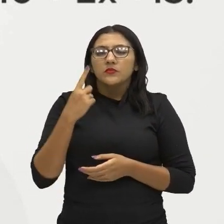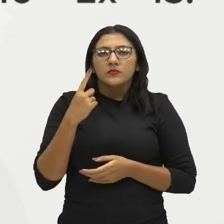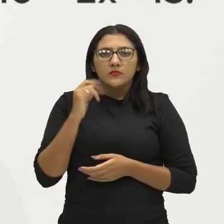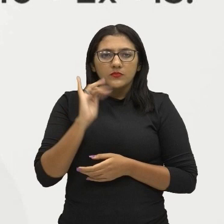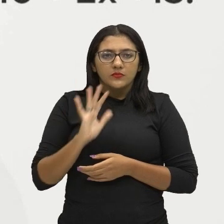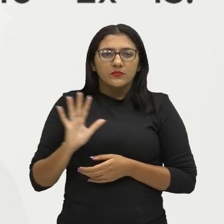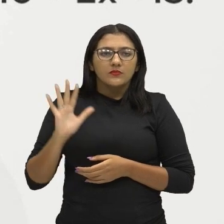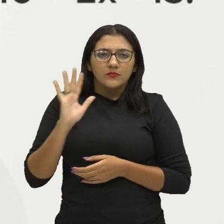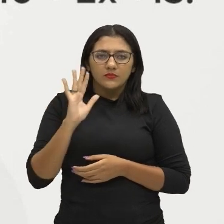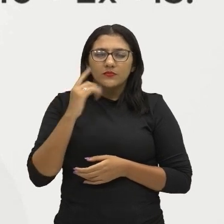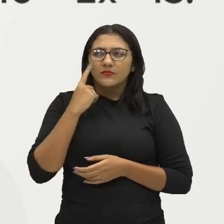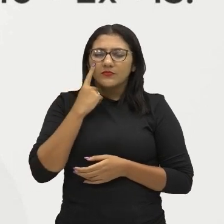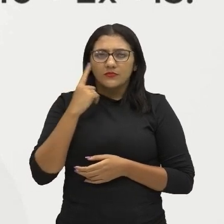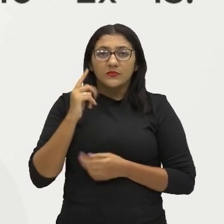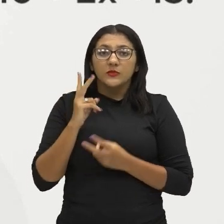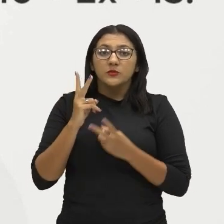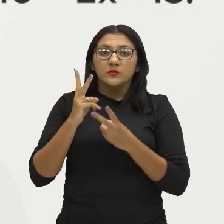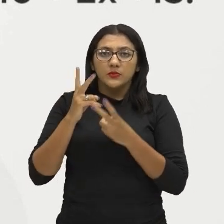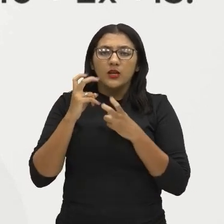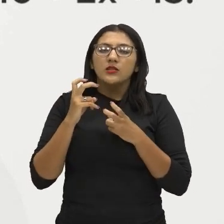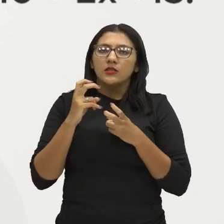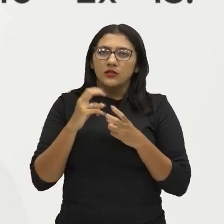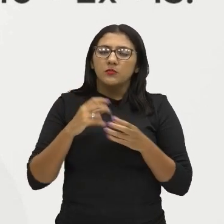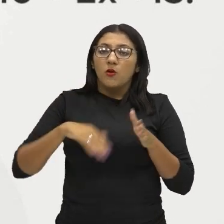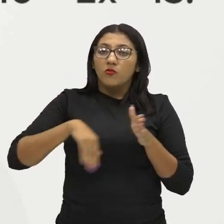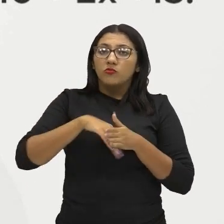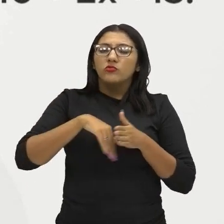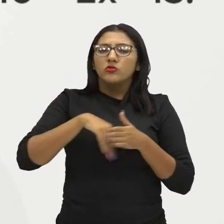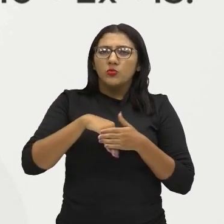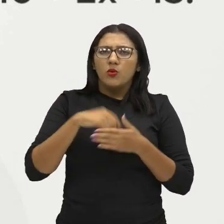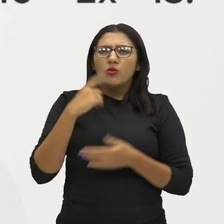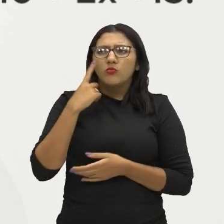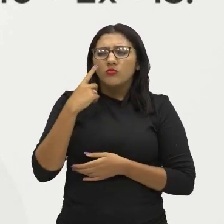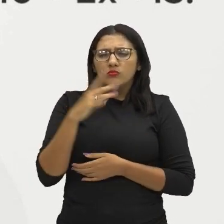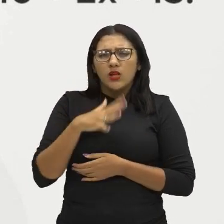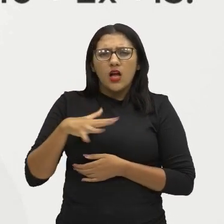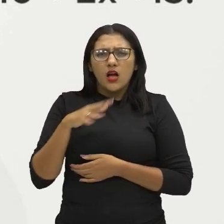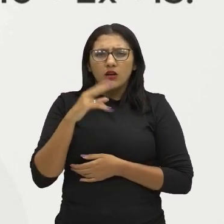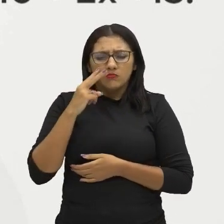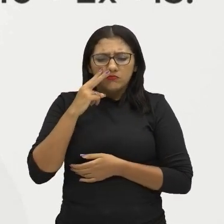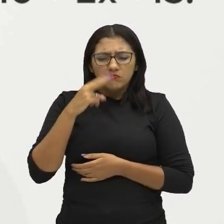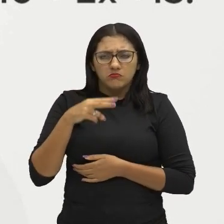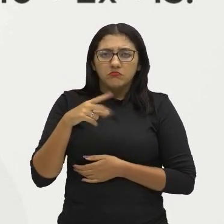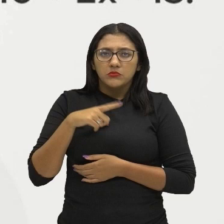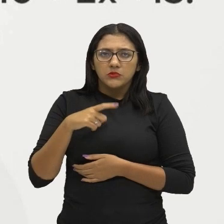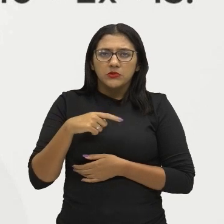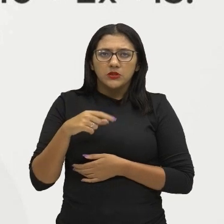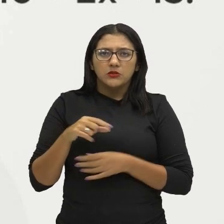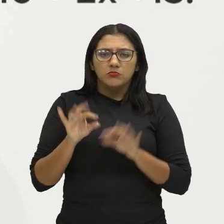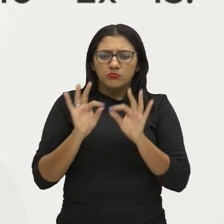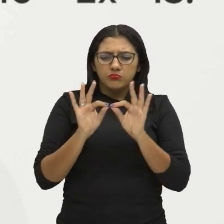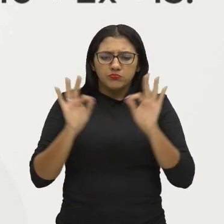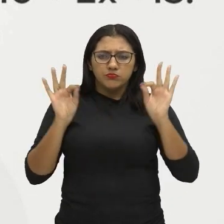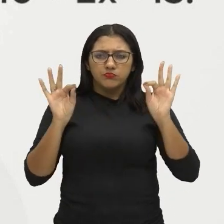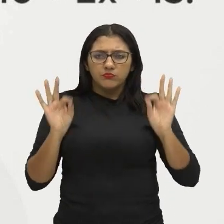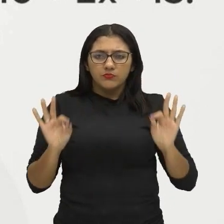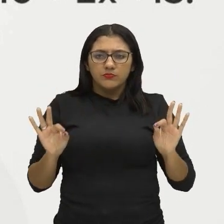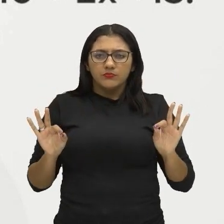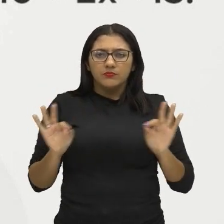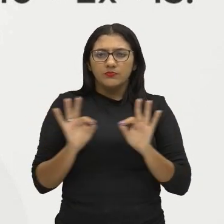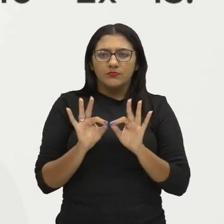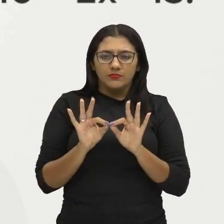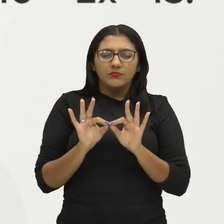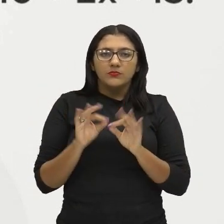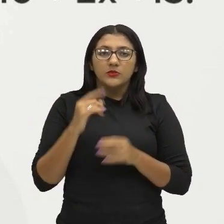figura, né, que está representando um campo de futebol no formato retangular. Então, nós sabemos que o retângulo,